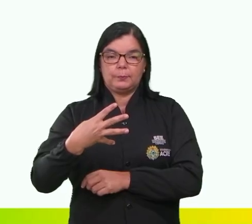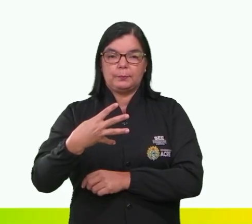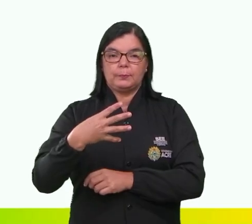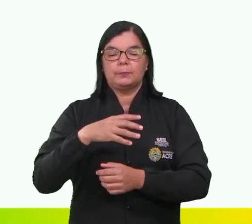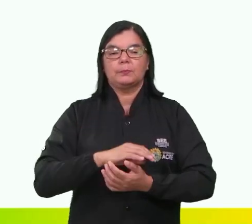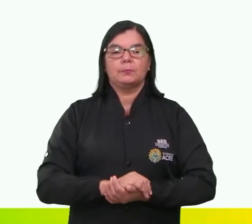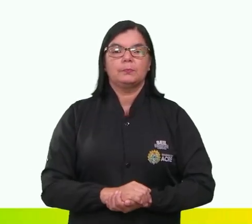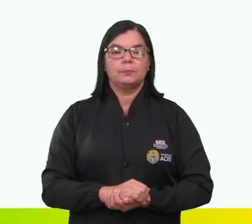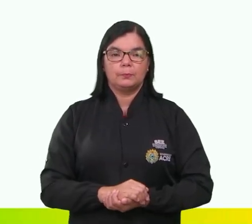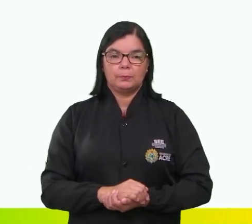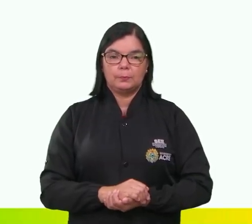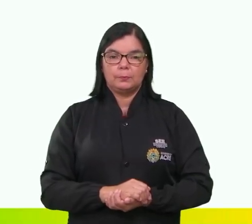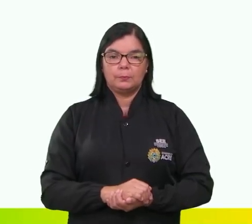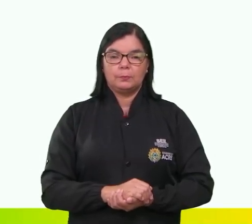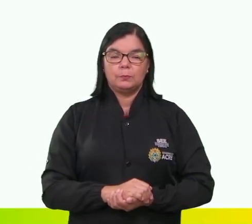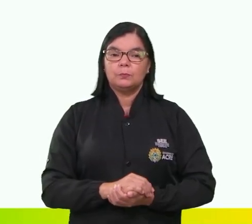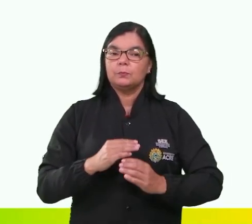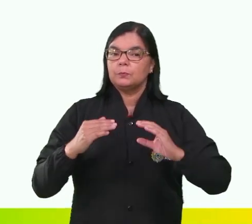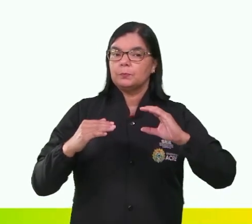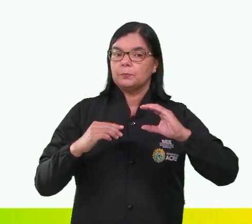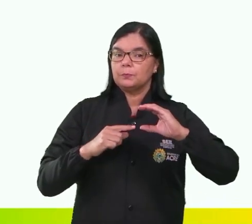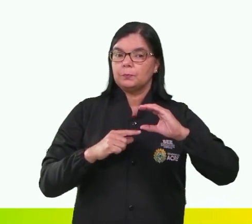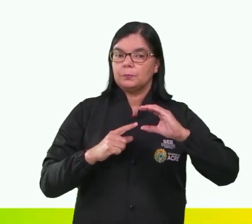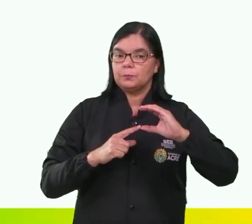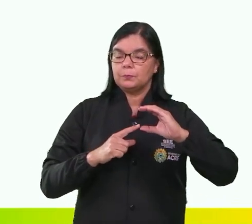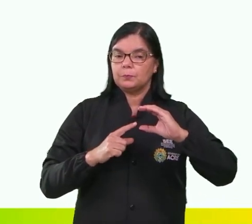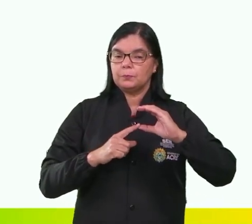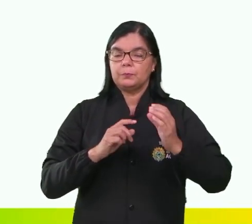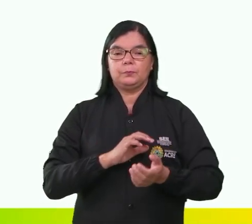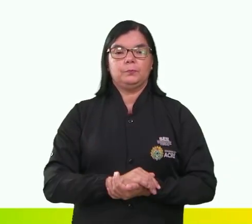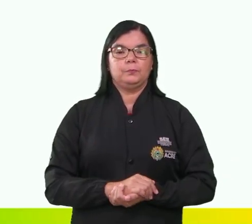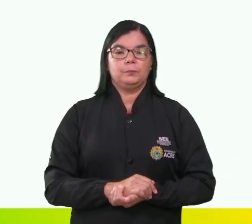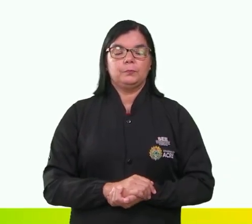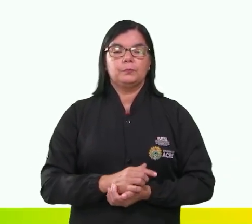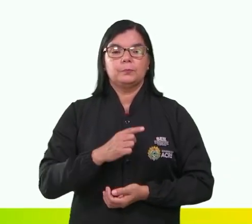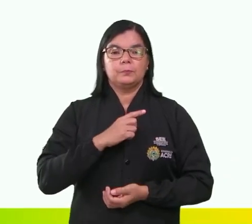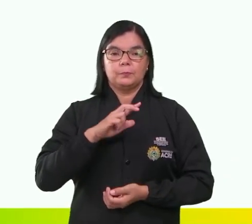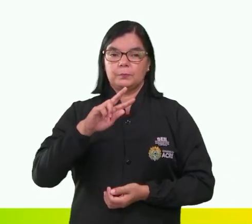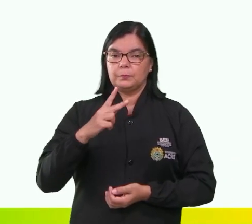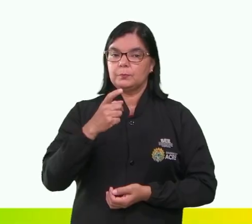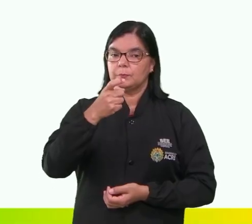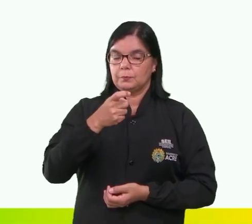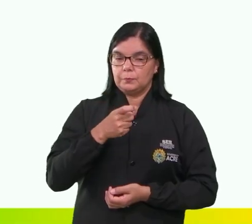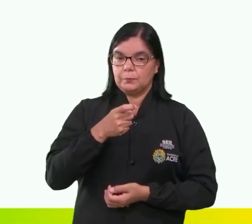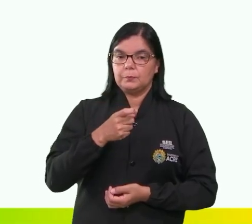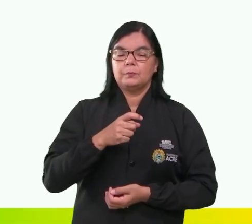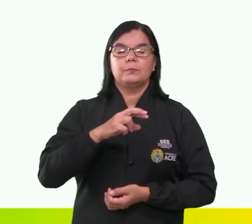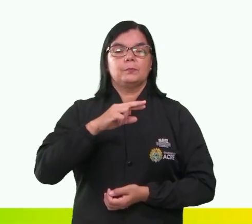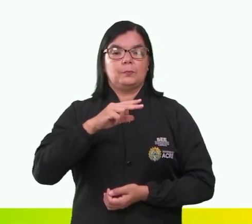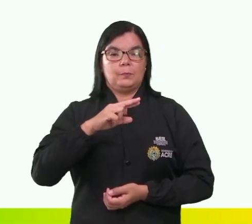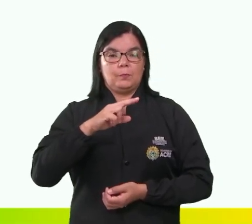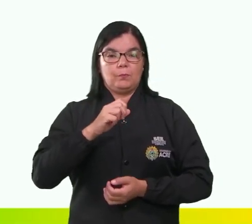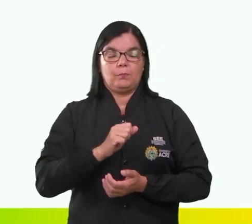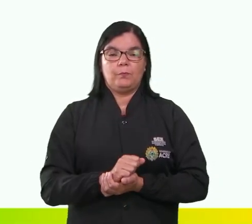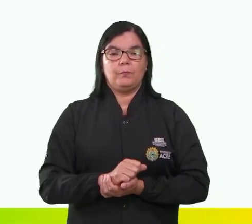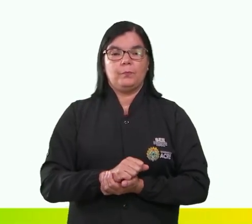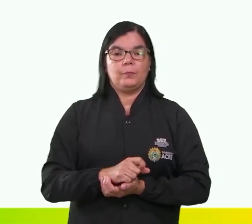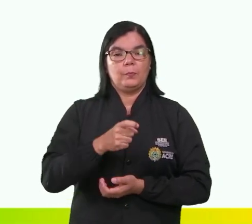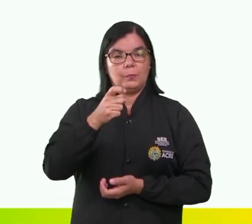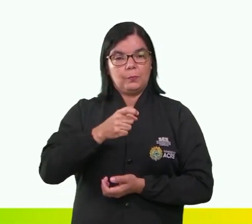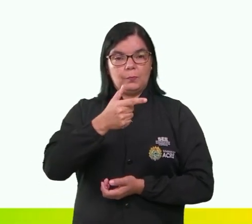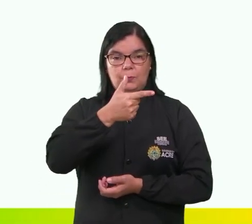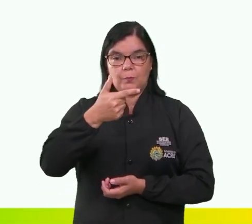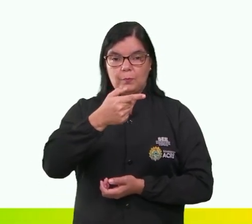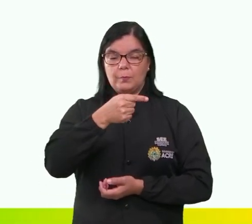a 4. E por último, na função h de x igual a x